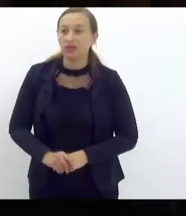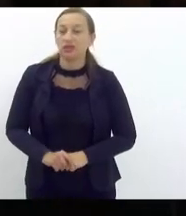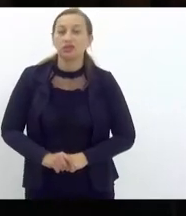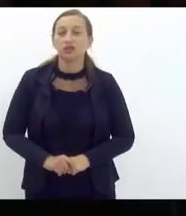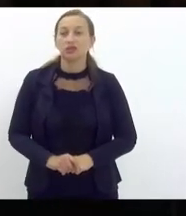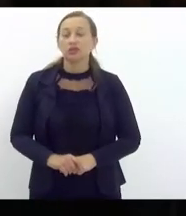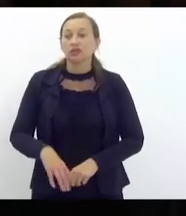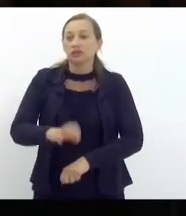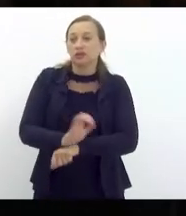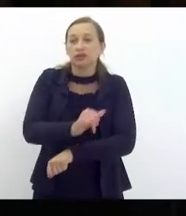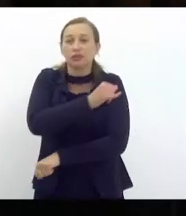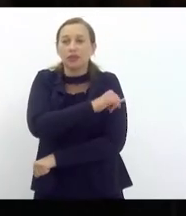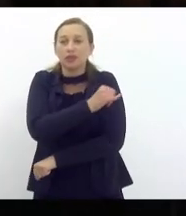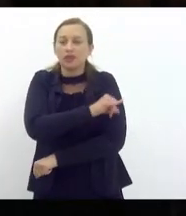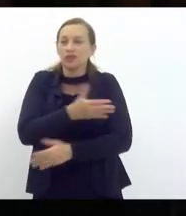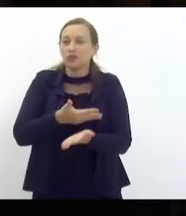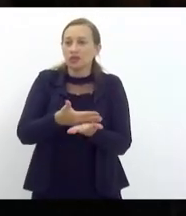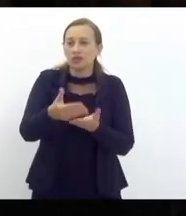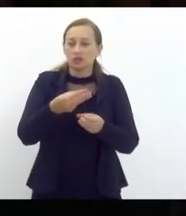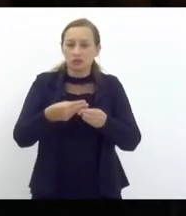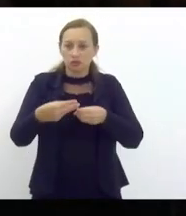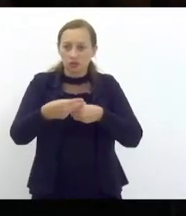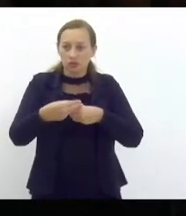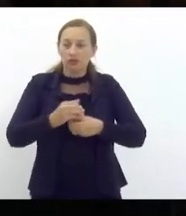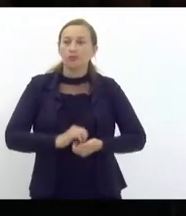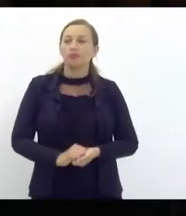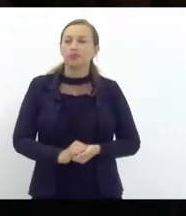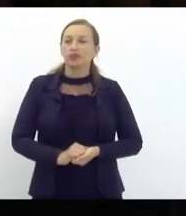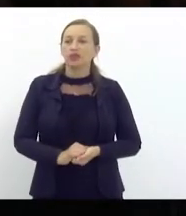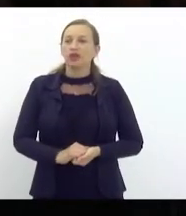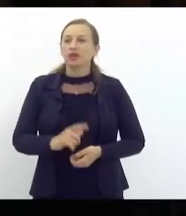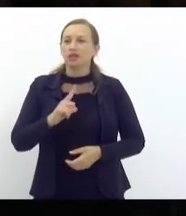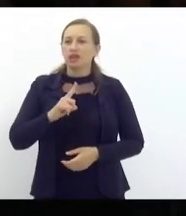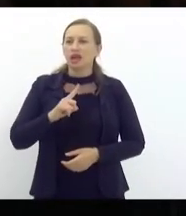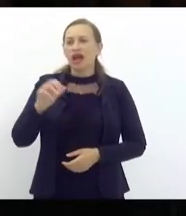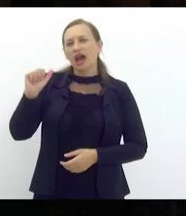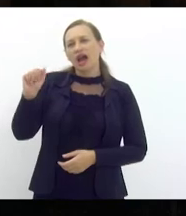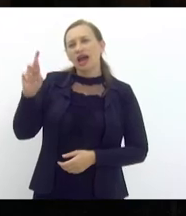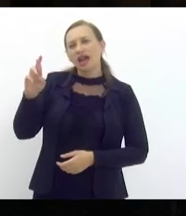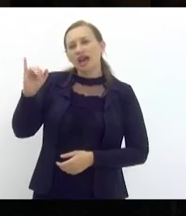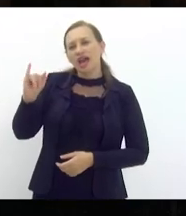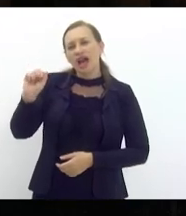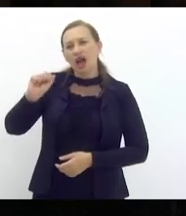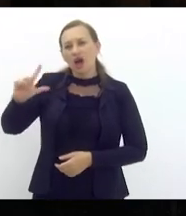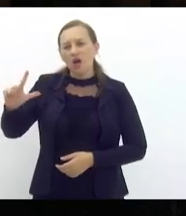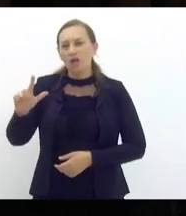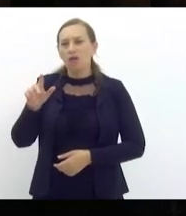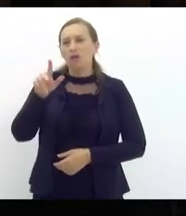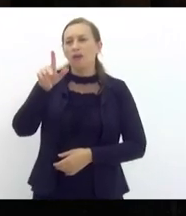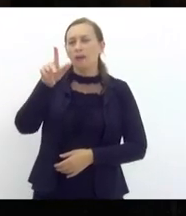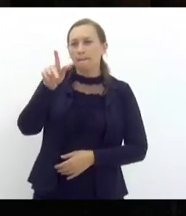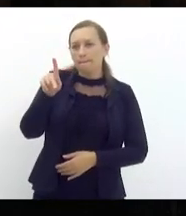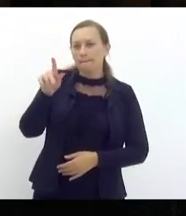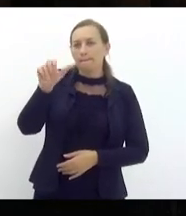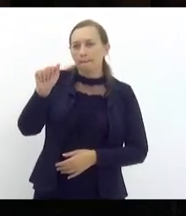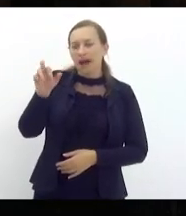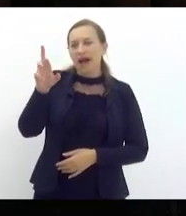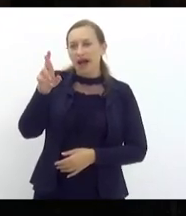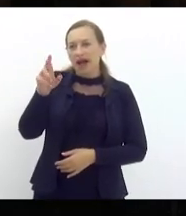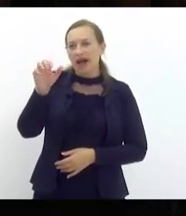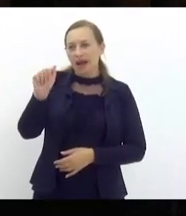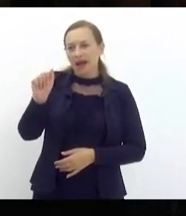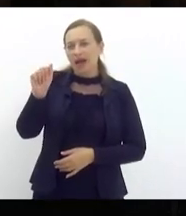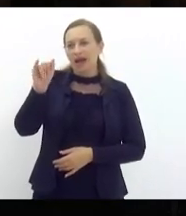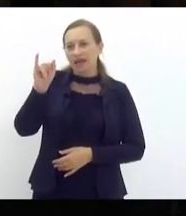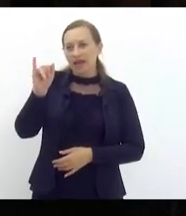o estado do Rio começa em seus municípios estive em Areal em Paraíba do Sul em Três Rios e São João de Meriti em Petrópolis